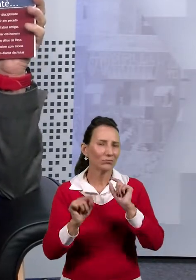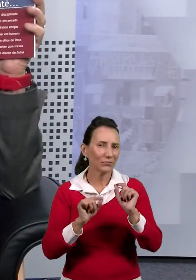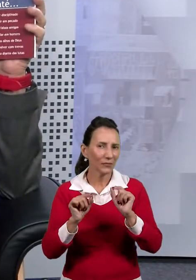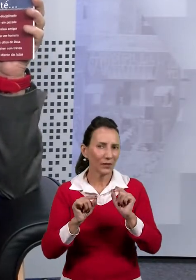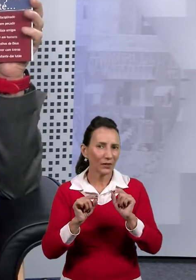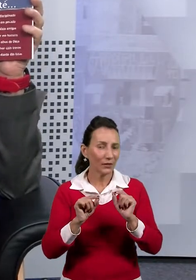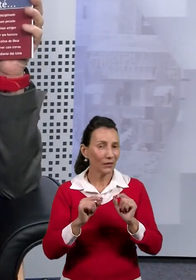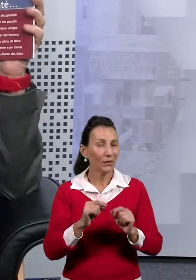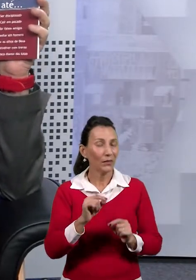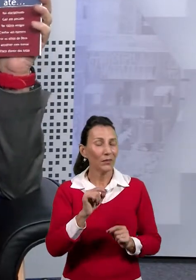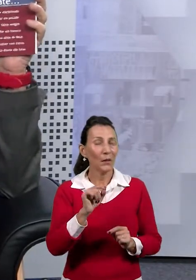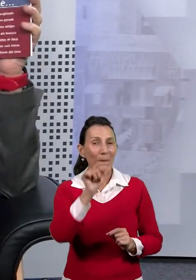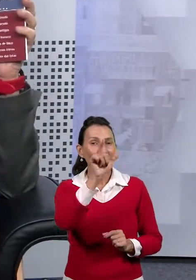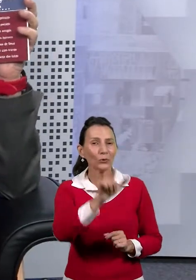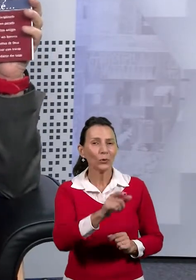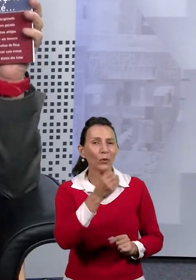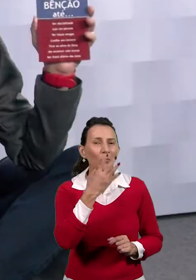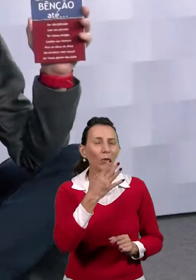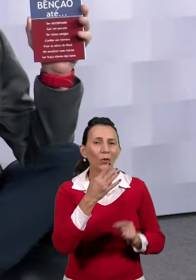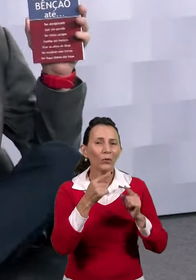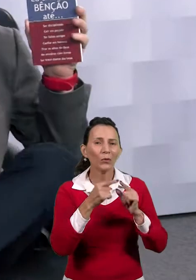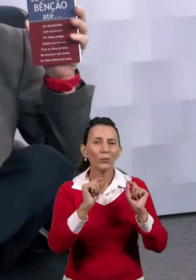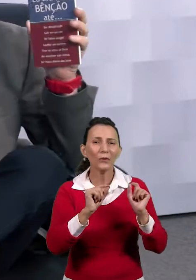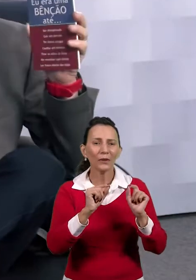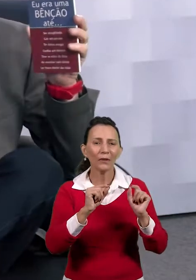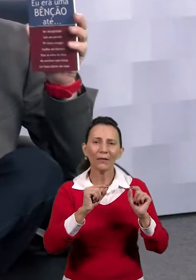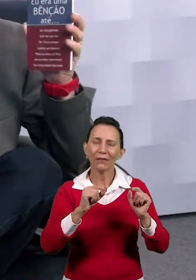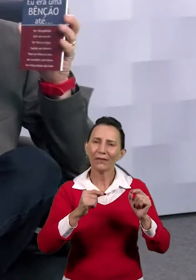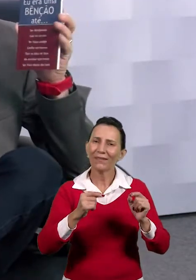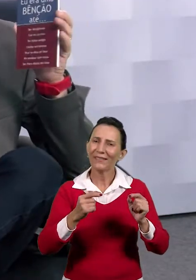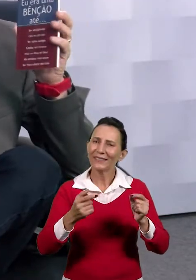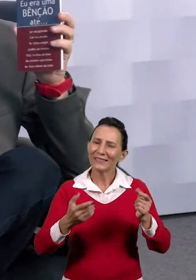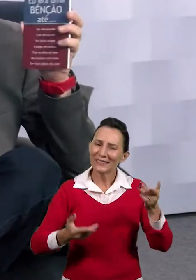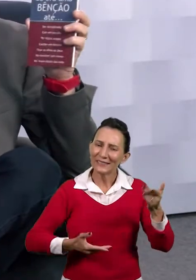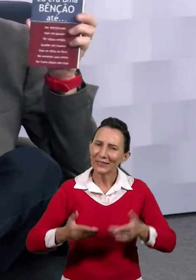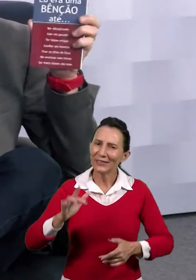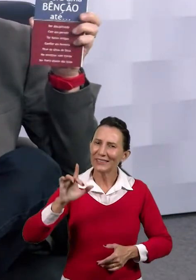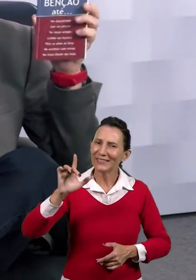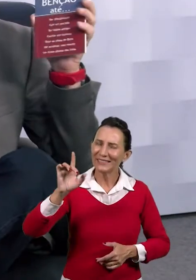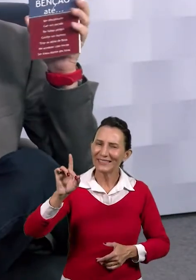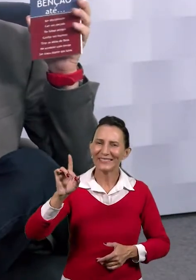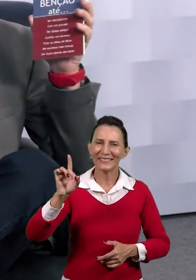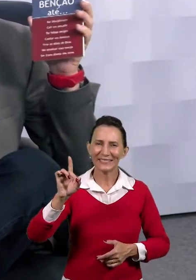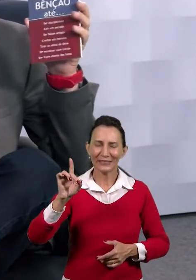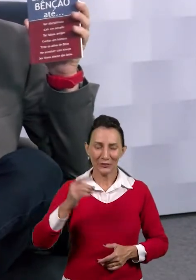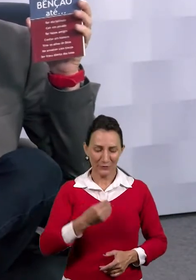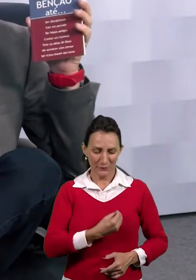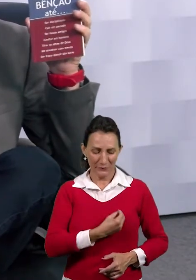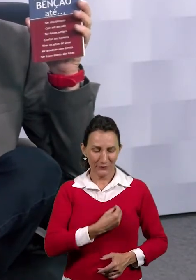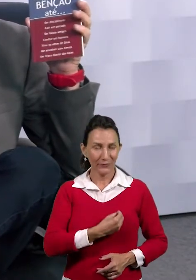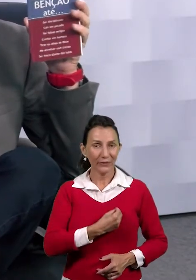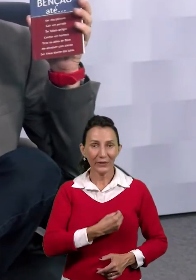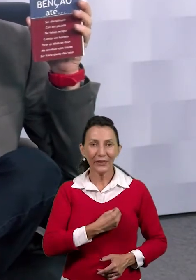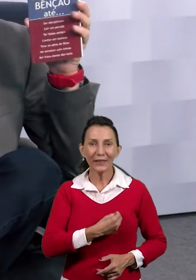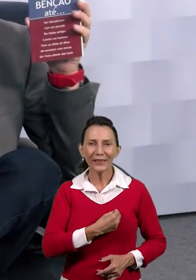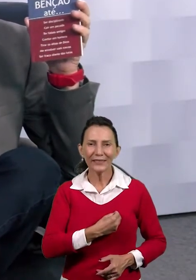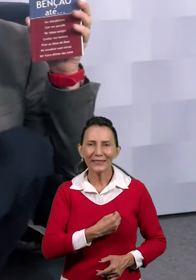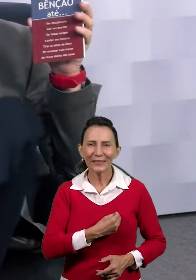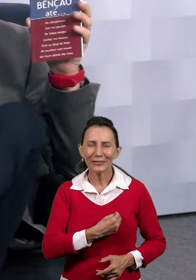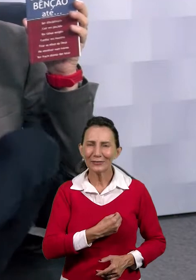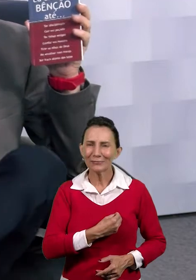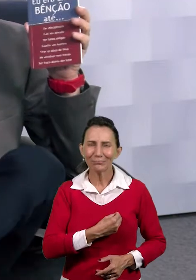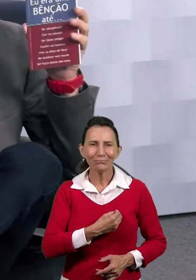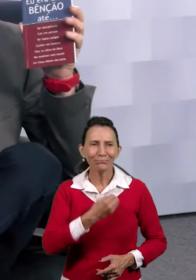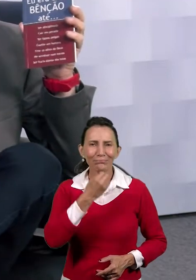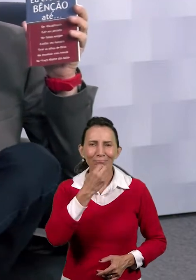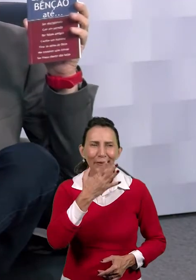pessoa frutífera para Deus. Viver uma vida de tal maneira que quando